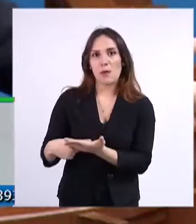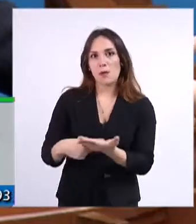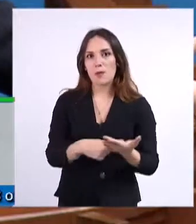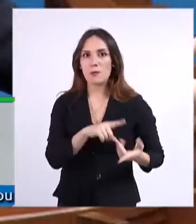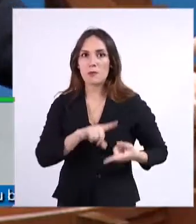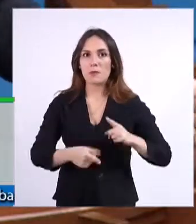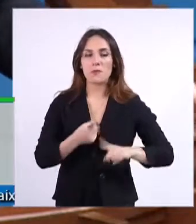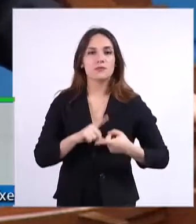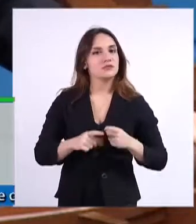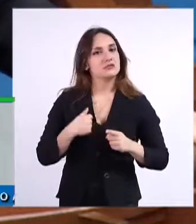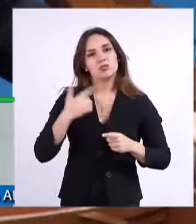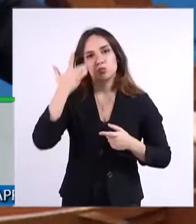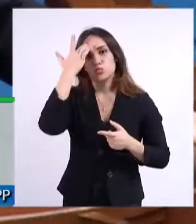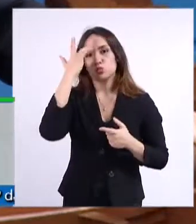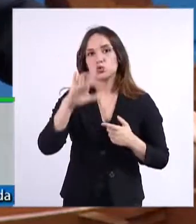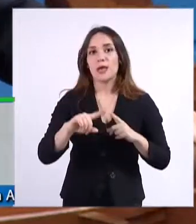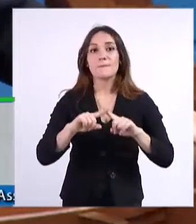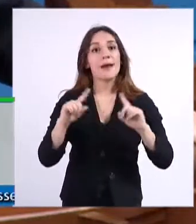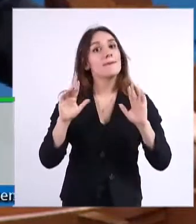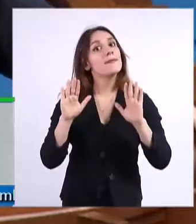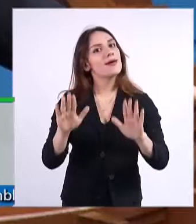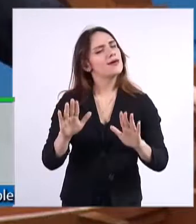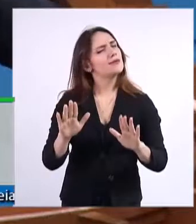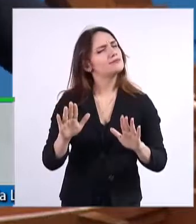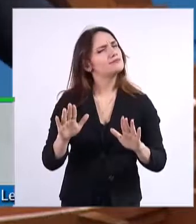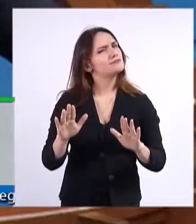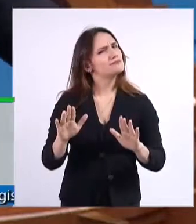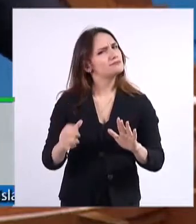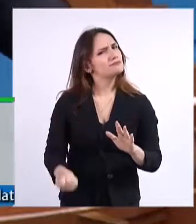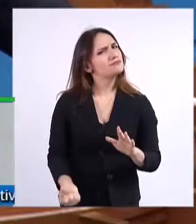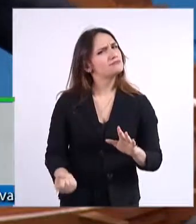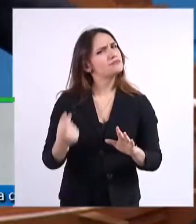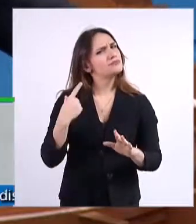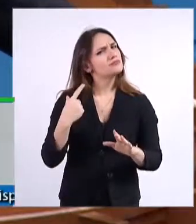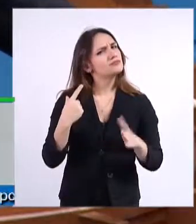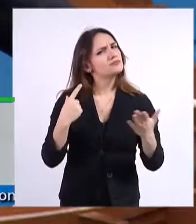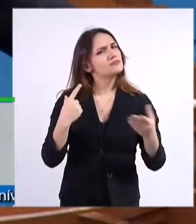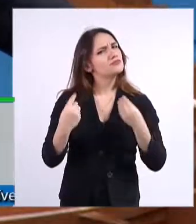sua família, mas que é muito estranho